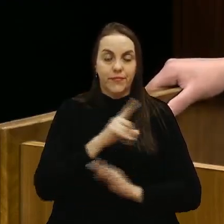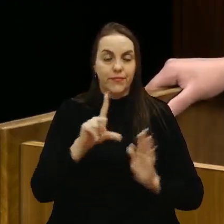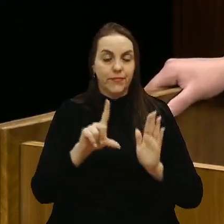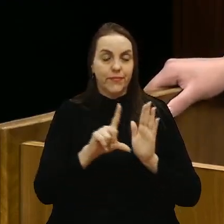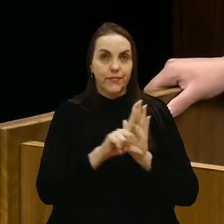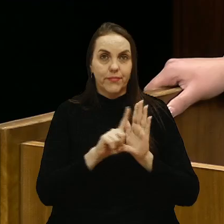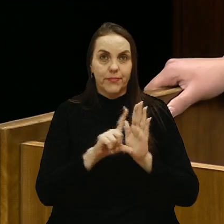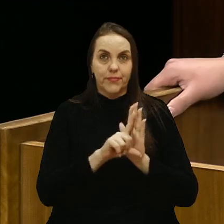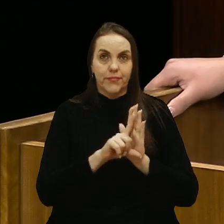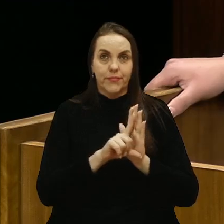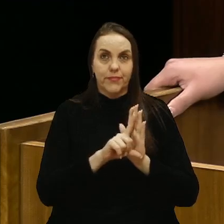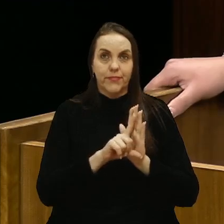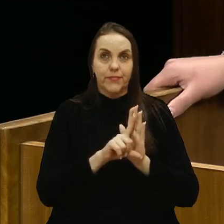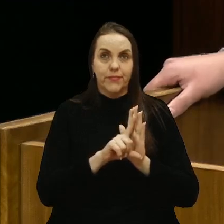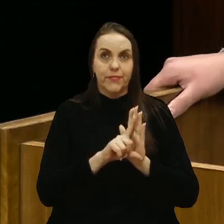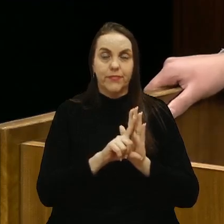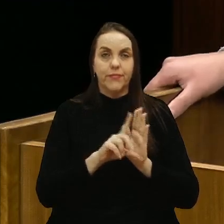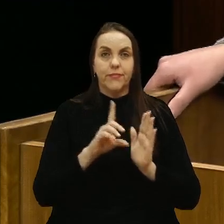Diretrizes,